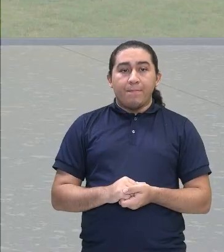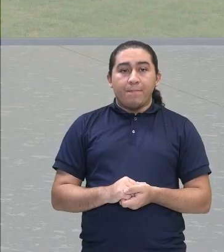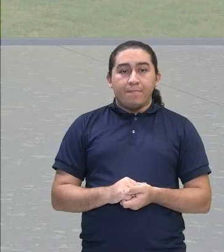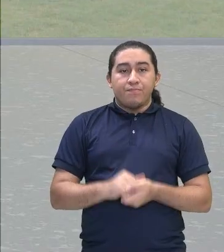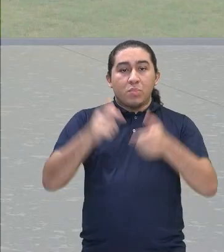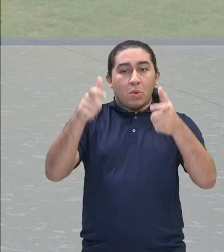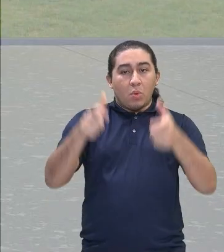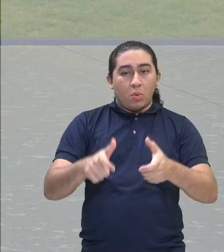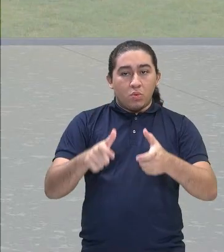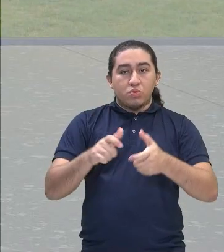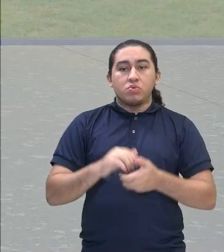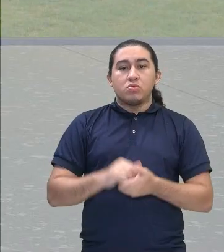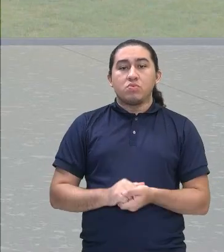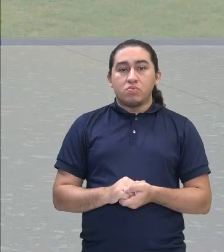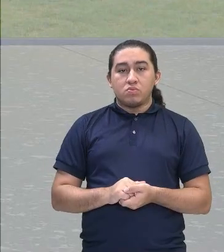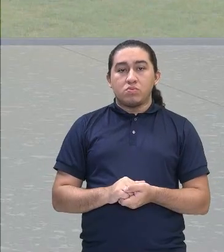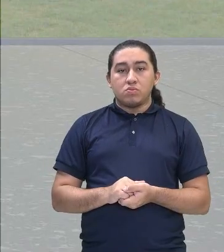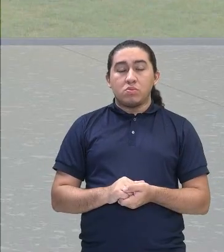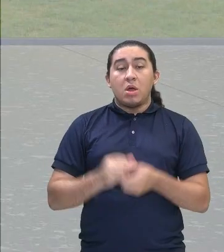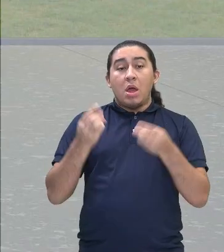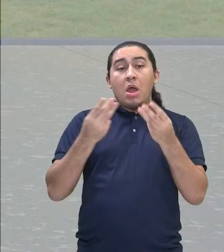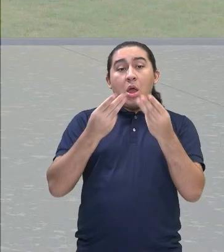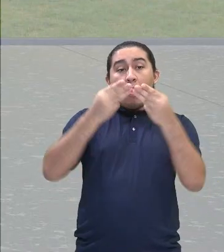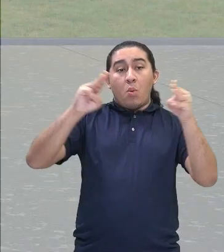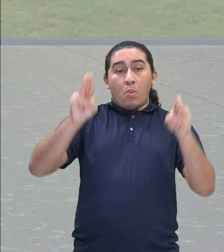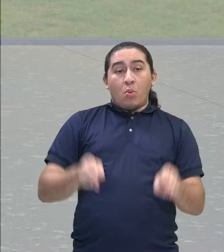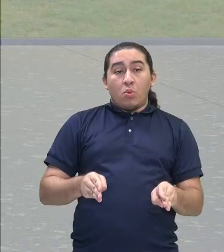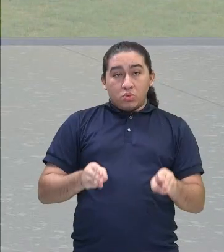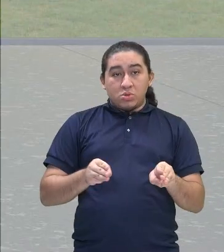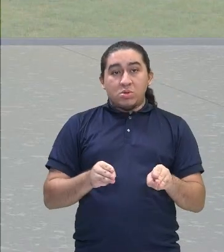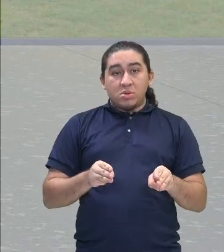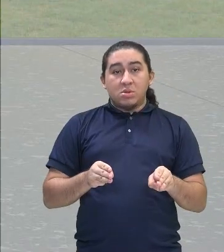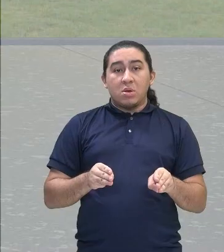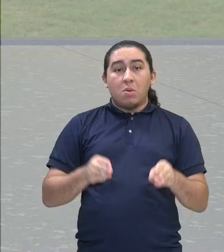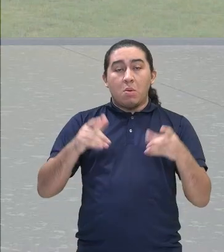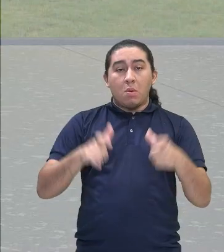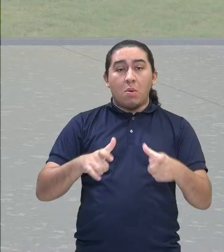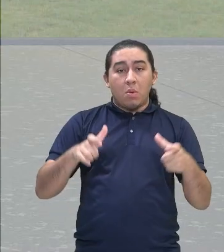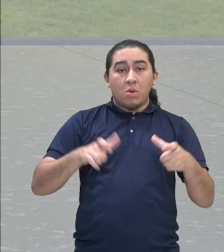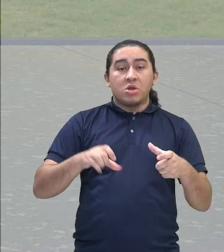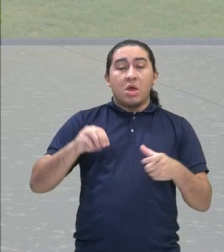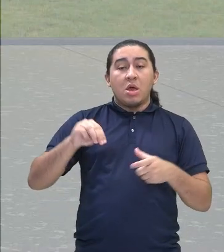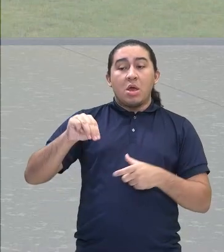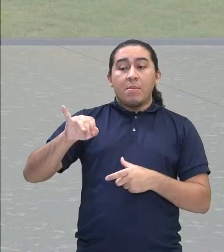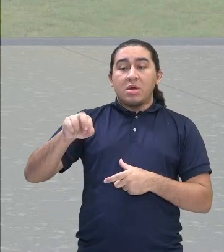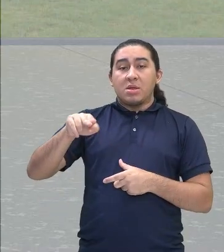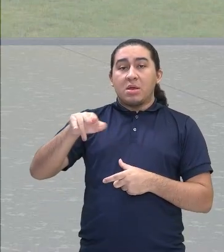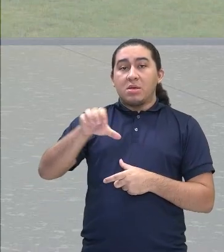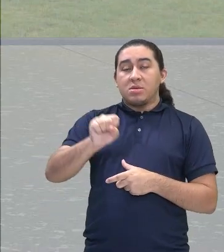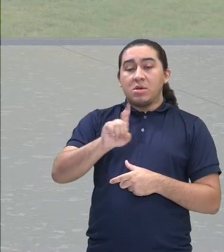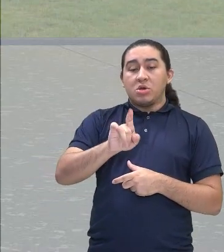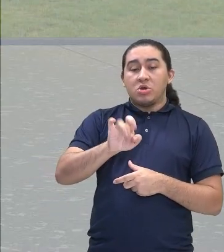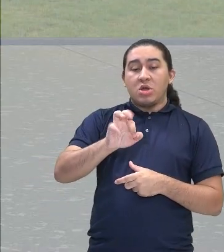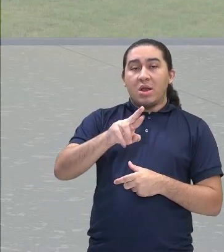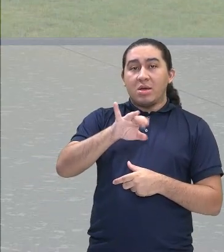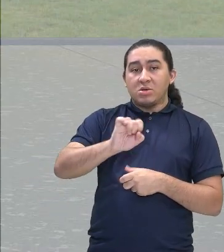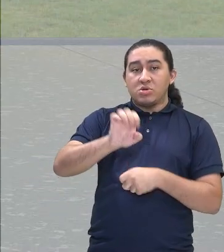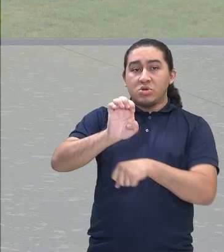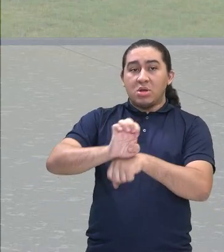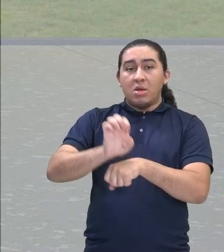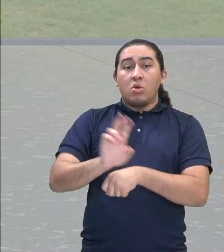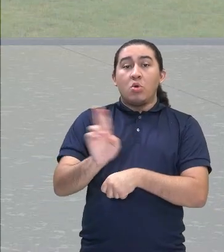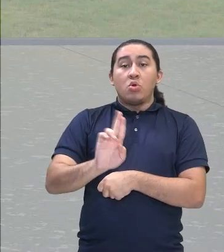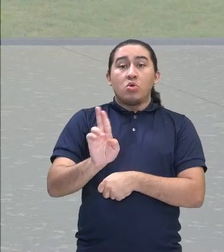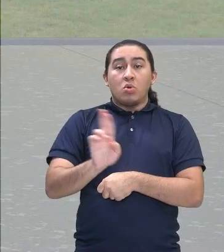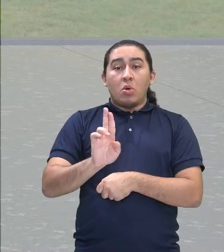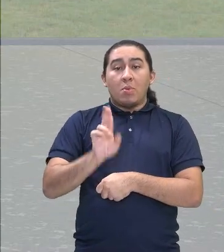localizada no Museu de Iotim, que fica em Brumadinho, em Minas Gerais. O nome dessa exposição é Magic Square